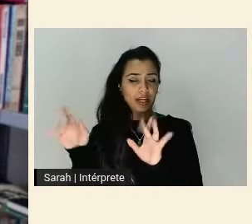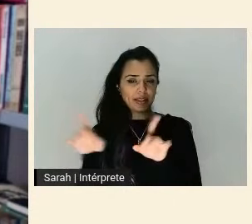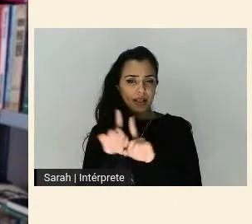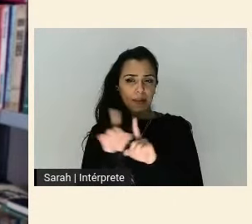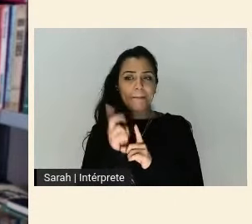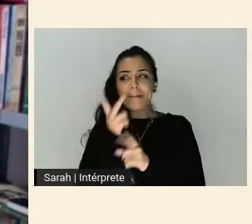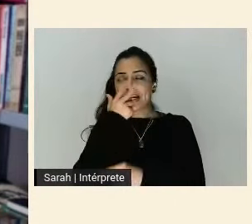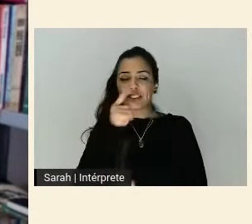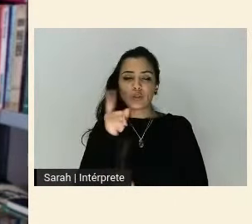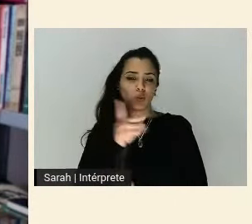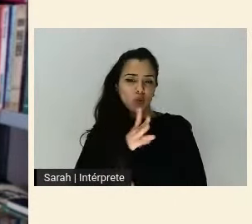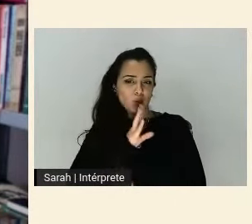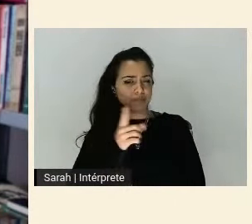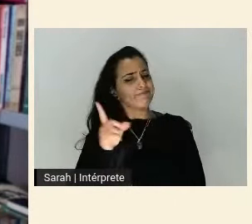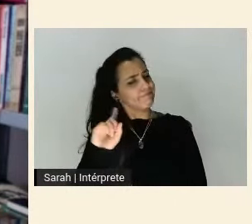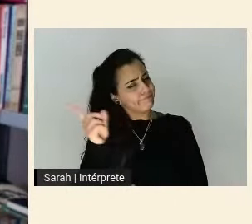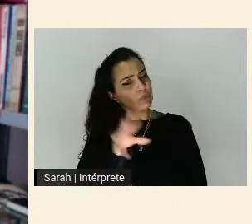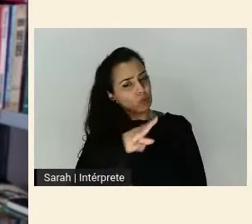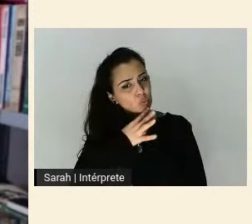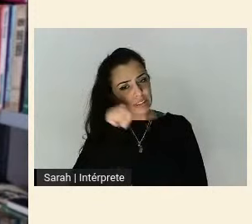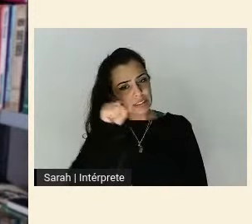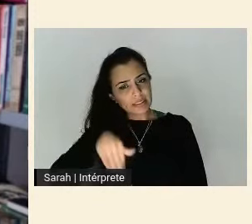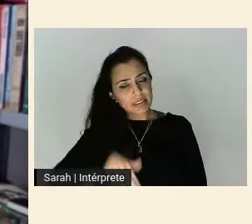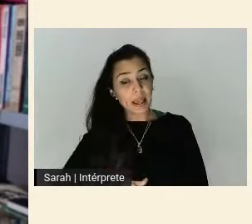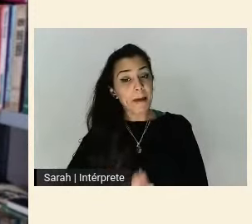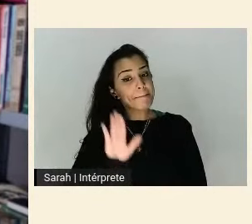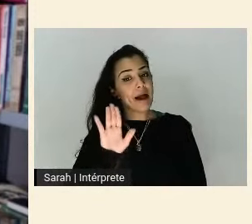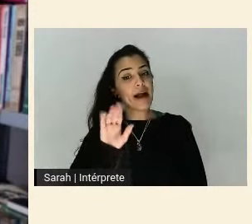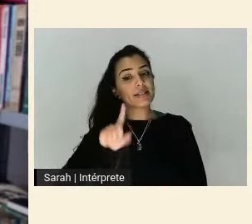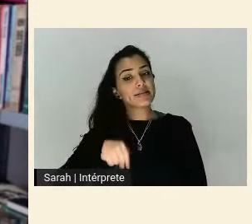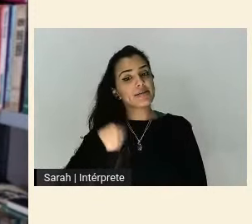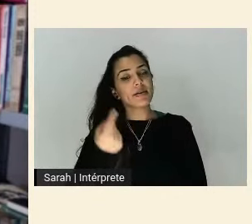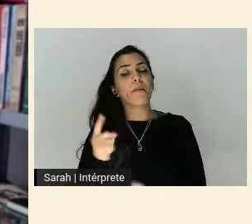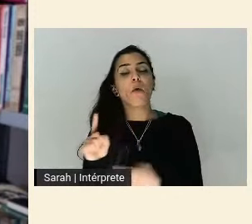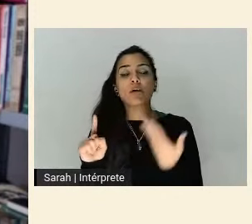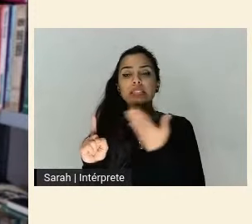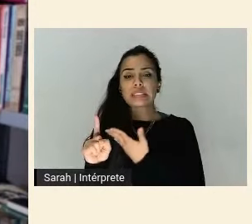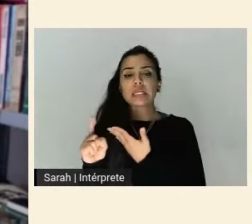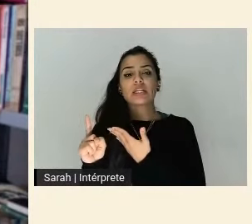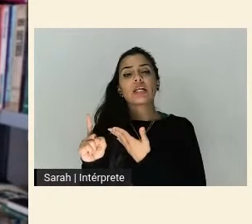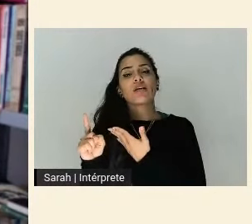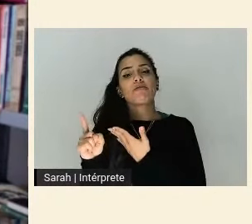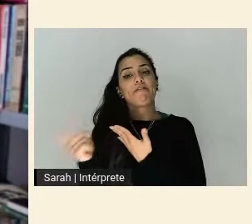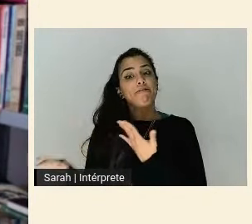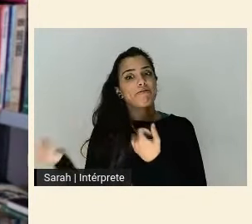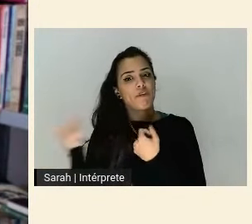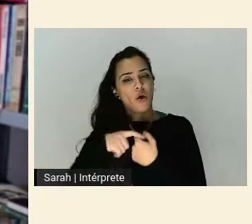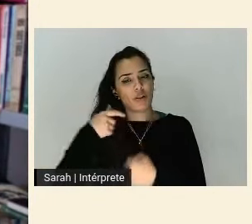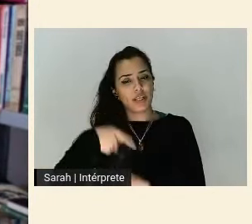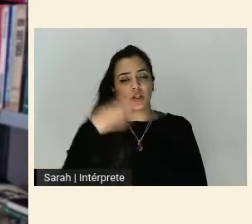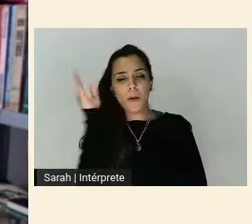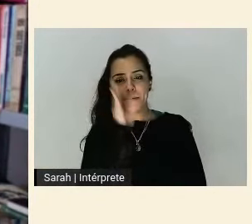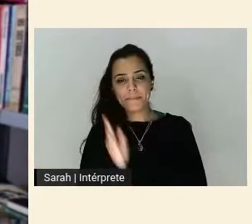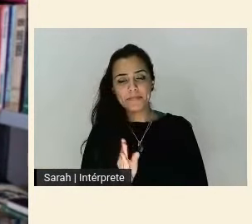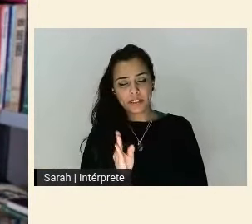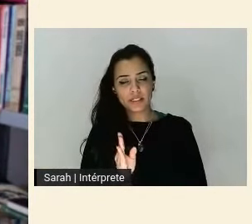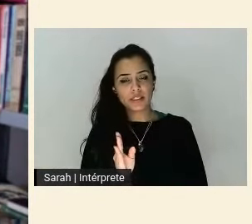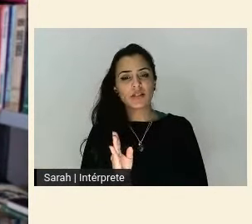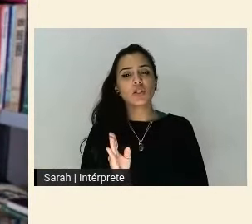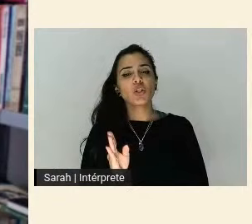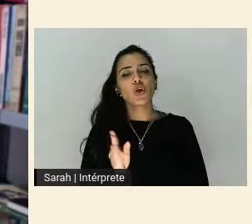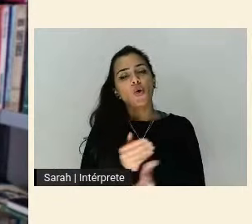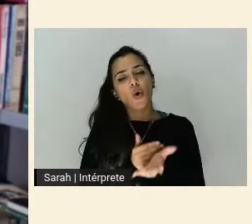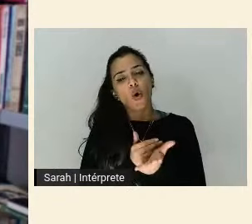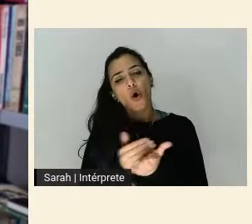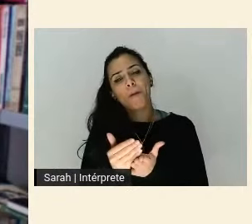desconhecer, né? Mas ele vai justamente, quer dizer, ao chegar ao Brasil, né, iniciar